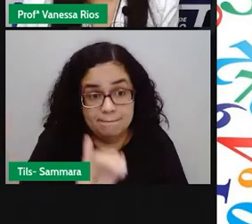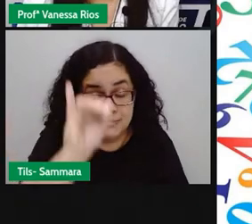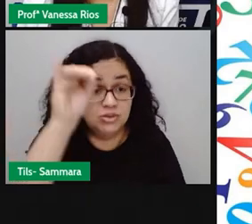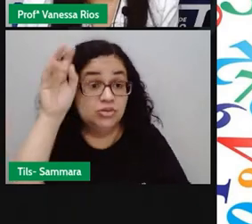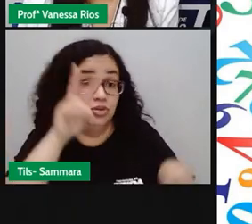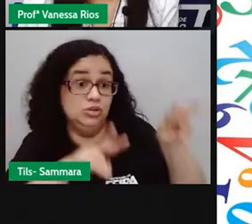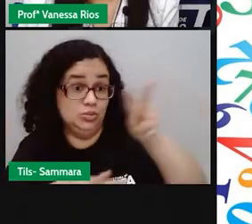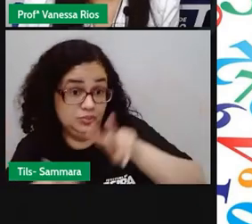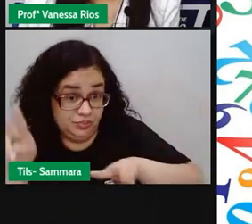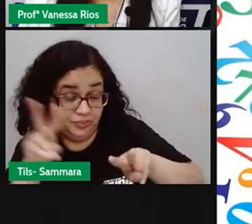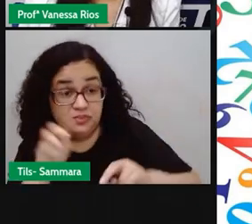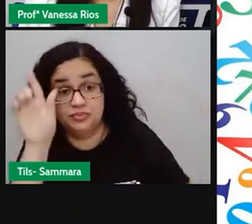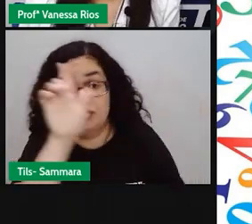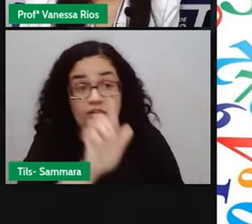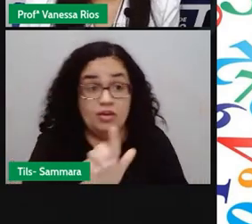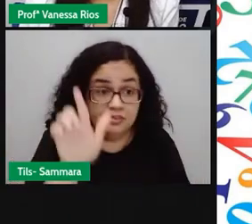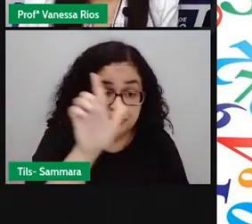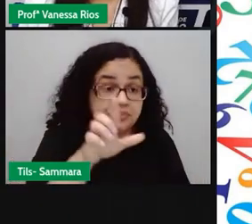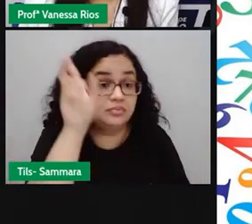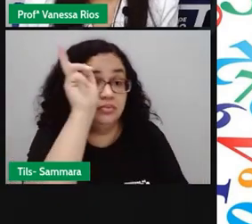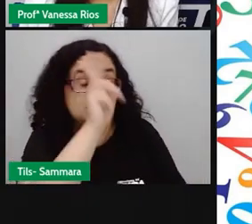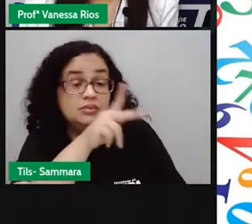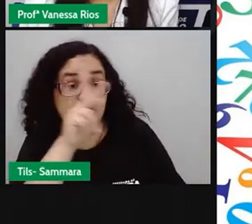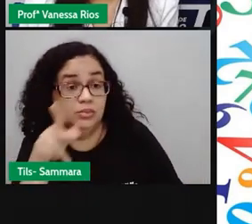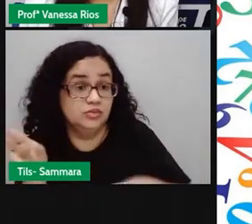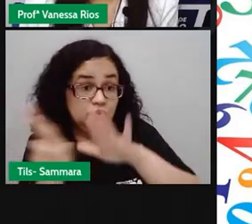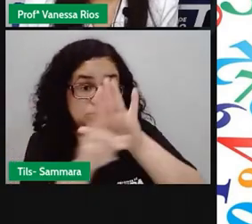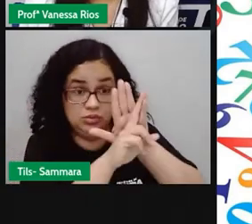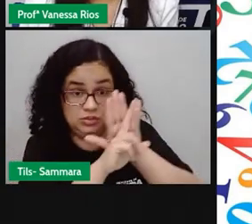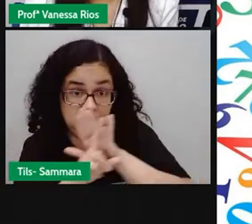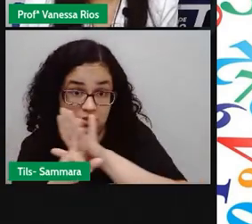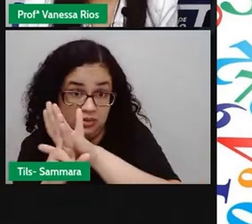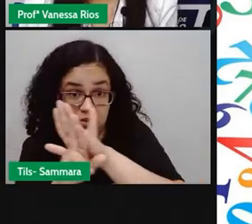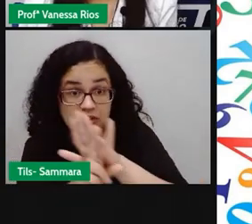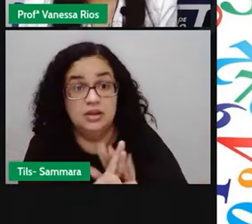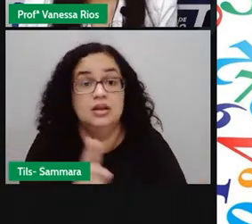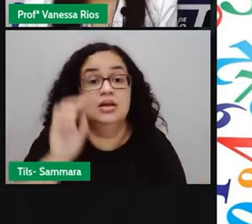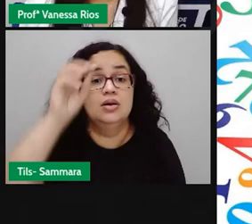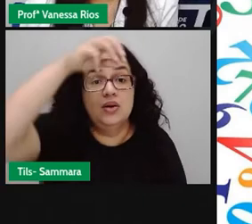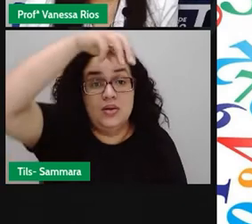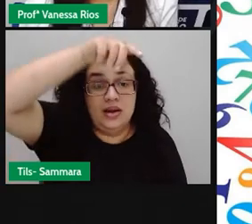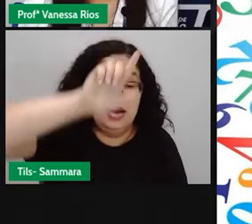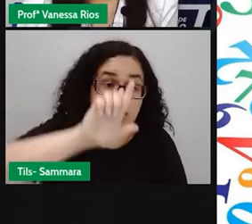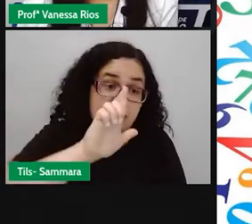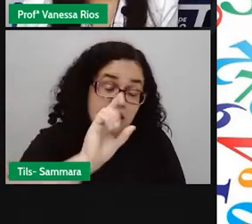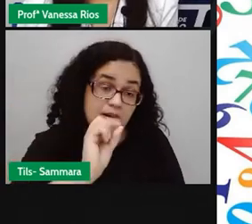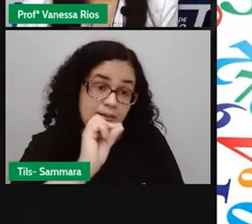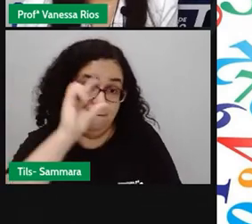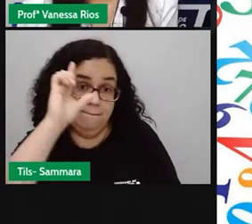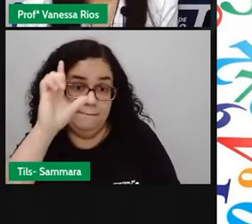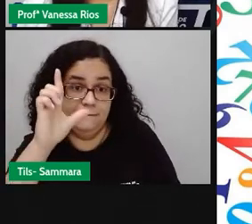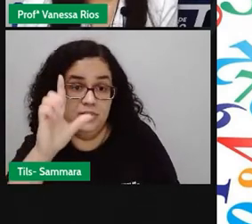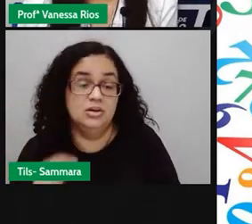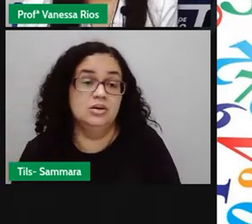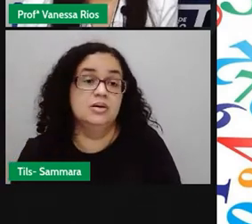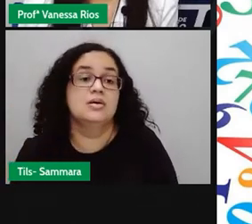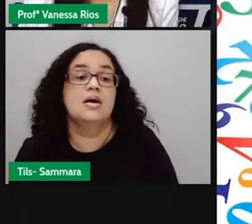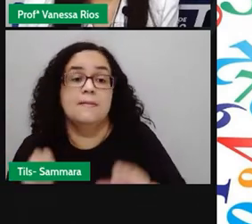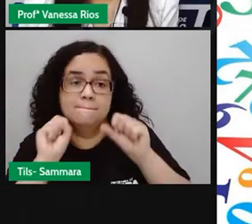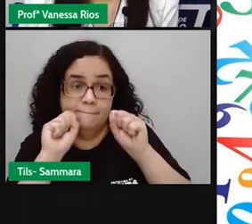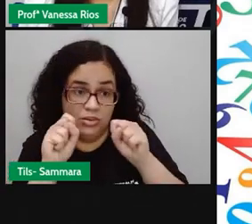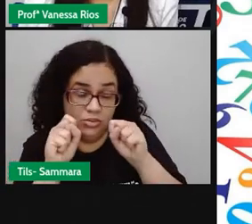gente observar aí que litro, a Pró colocou a representação aí de litro com L maiúsculo, mas